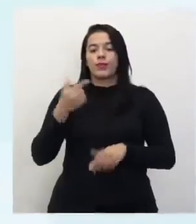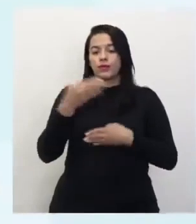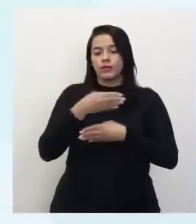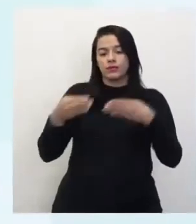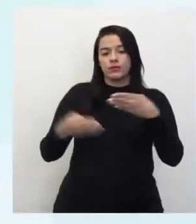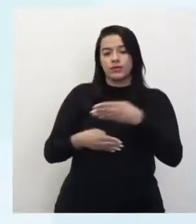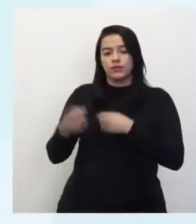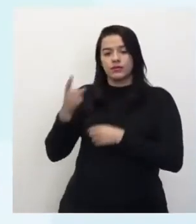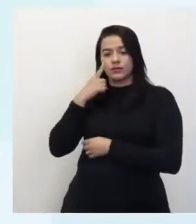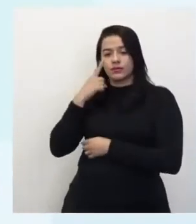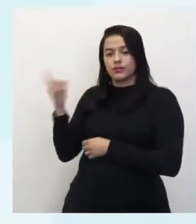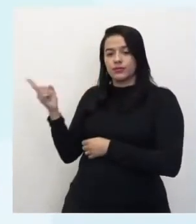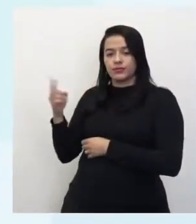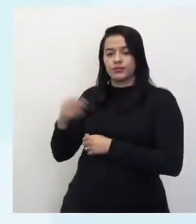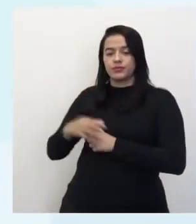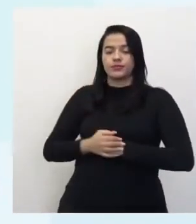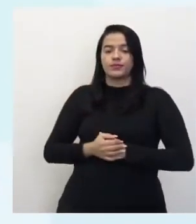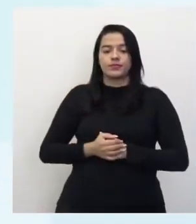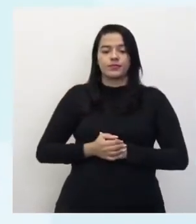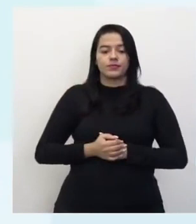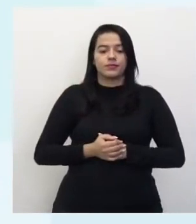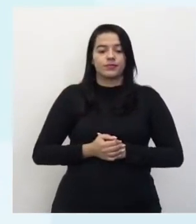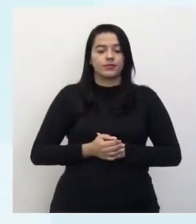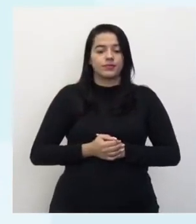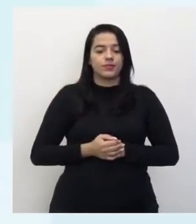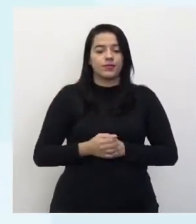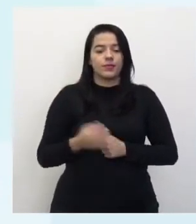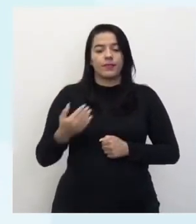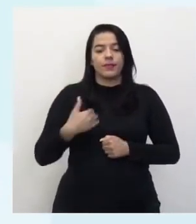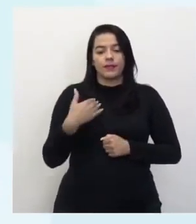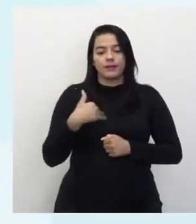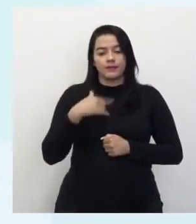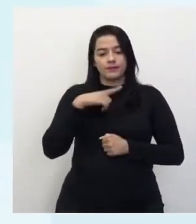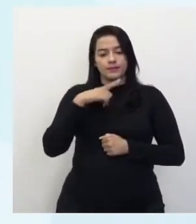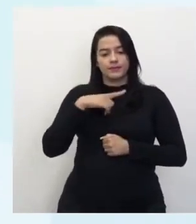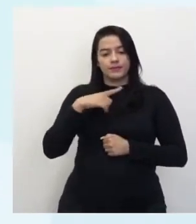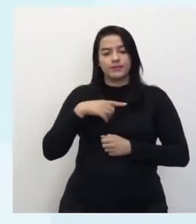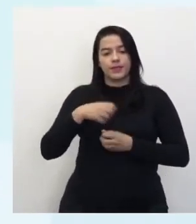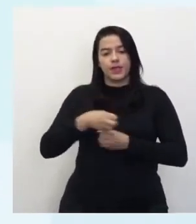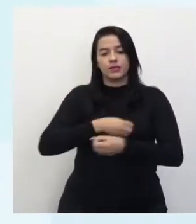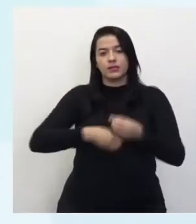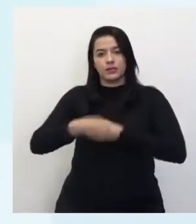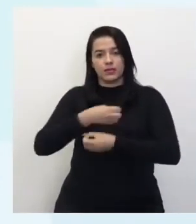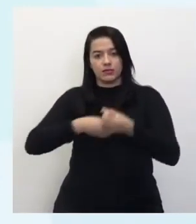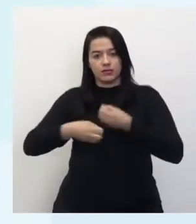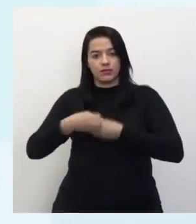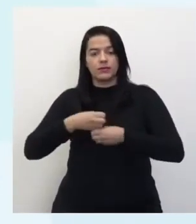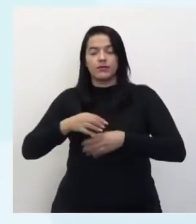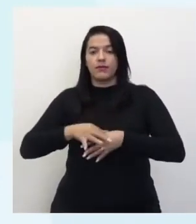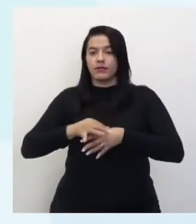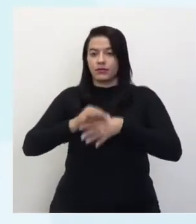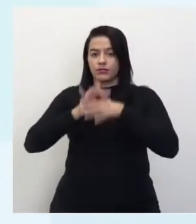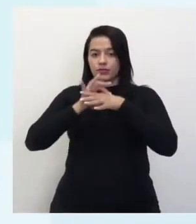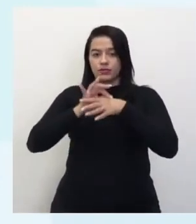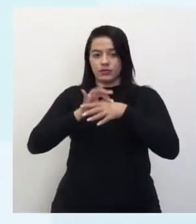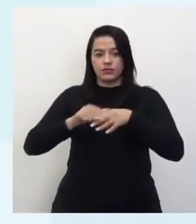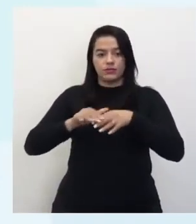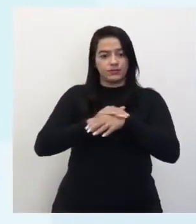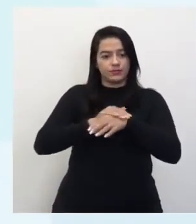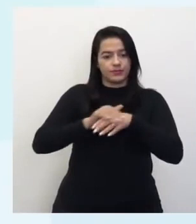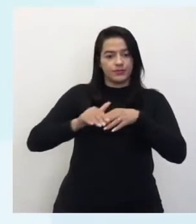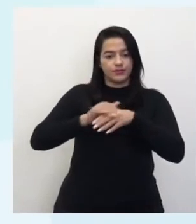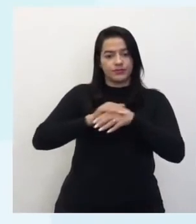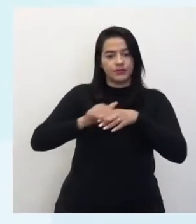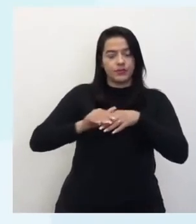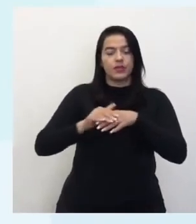slidezinho, eu acho, aí para você ver. Tá vendo? Então tá aí, ó, a célula vai formar o tecido vai formar o órgão,